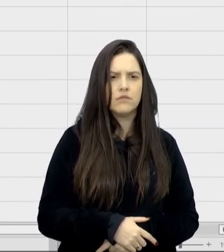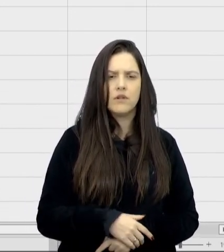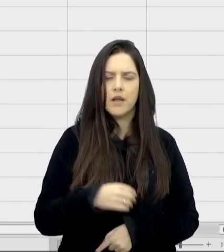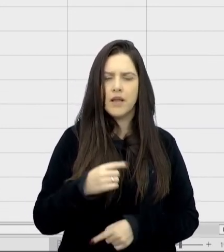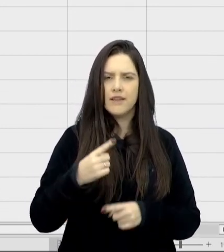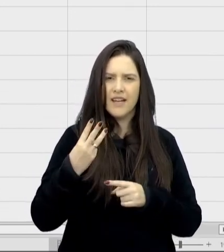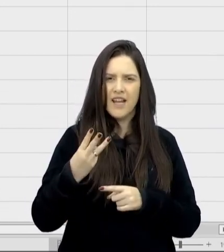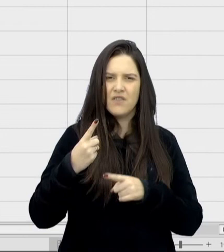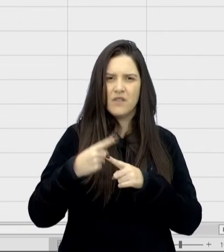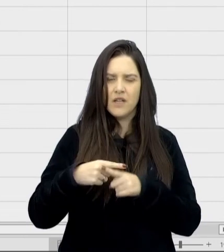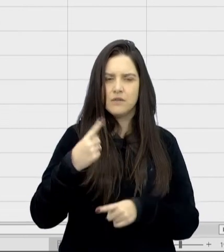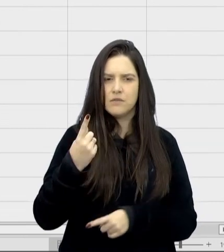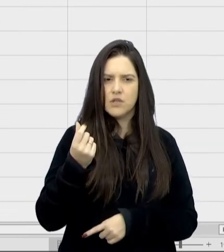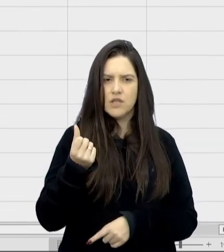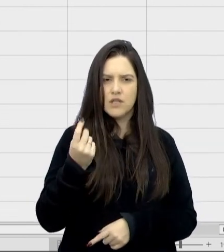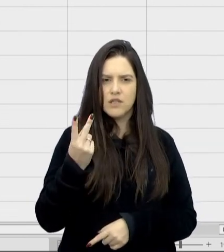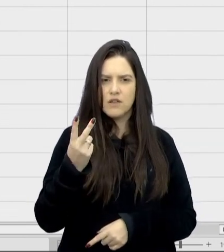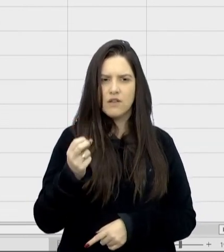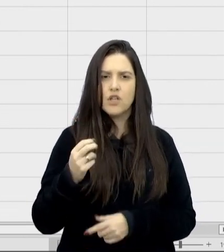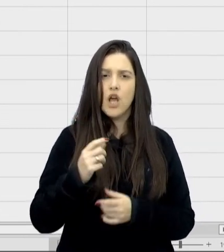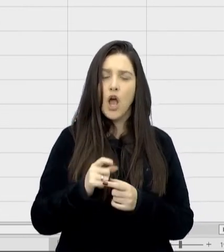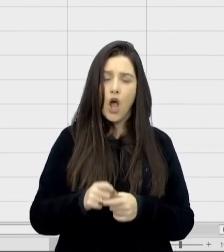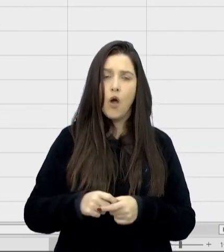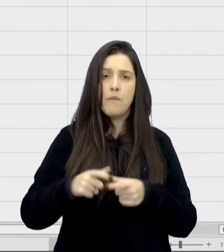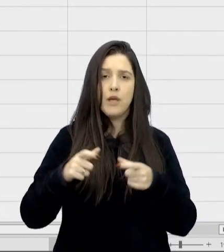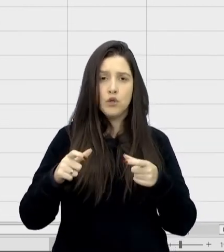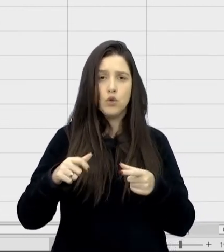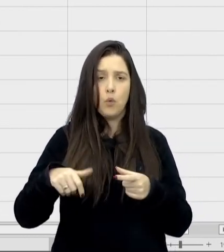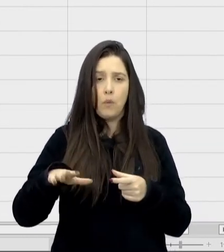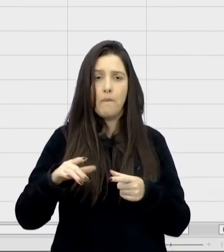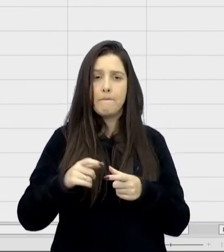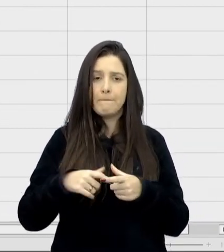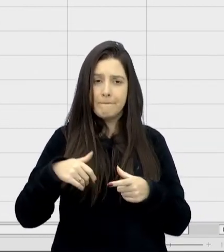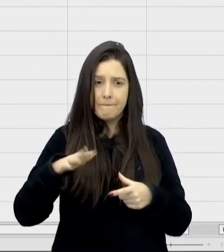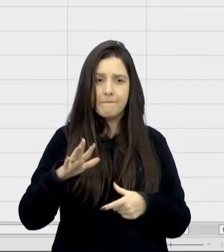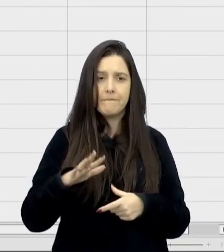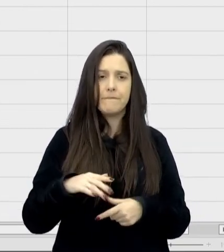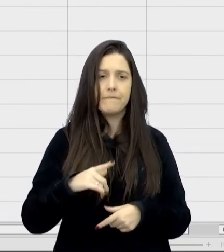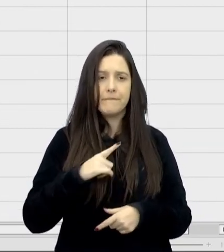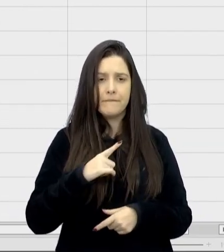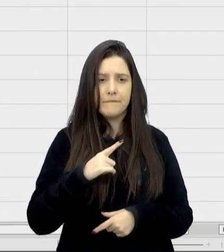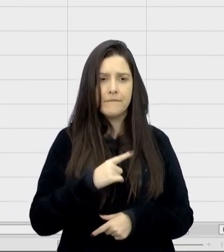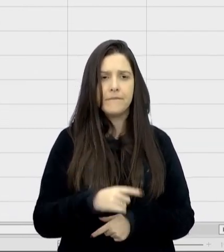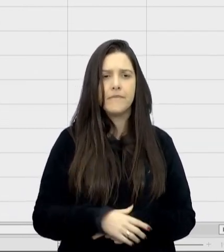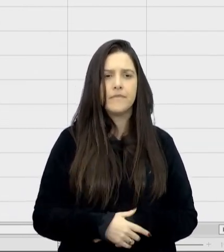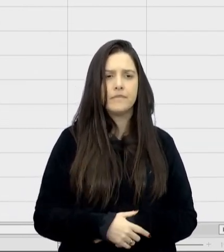então aumentou mais 1.620 anos. Se você quiser dar seguimento,